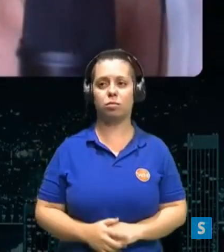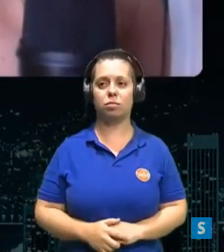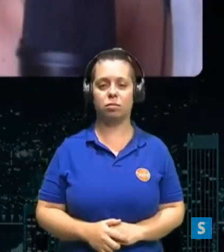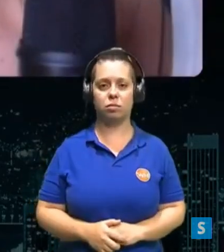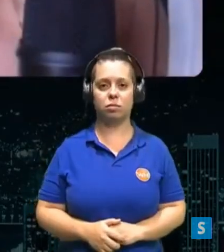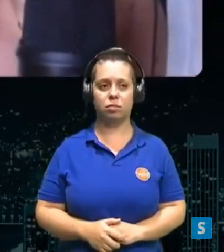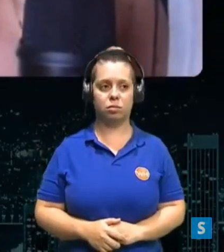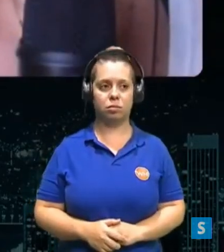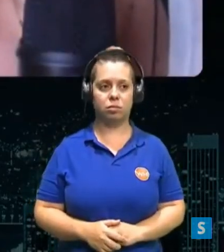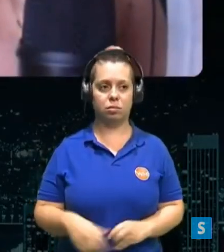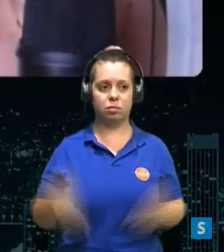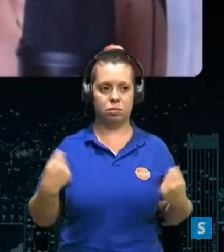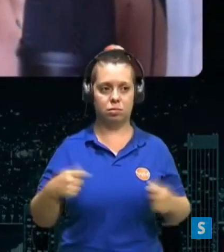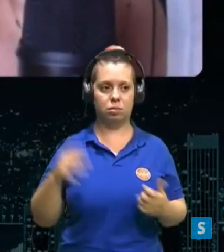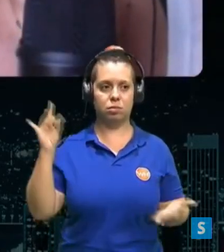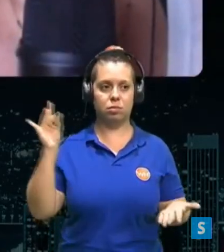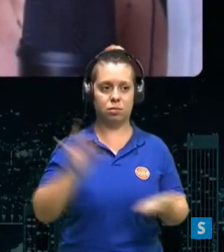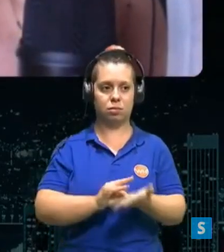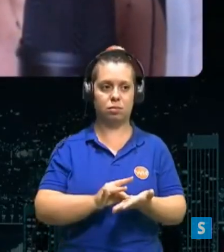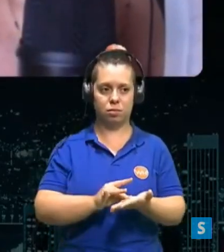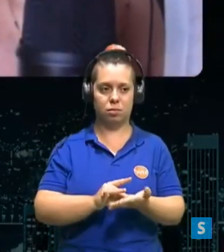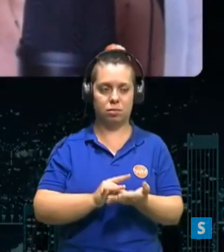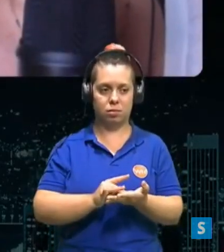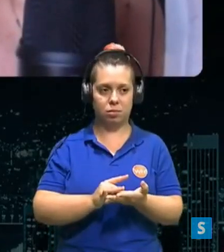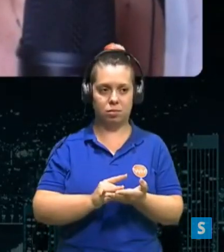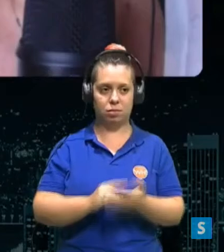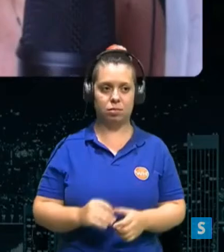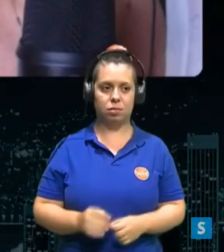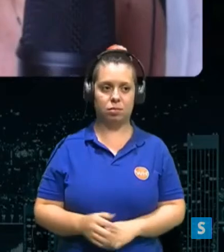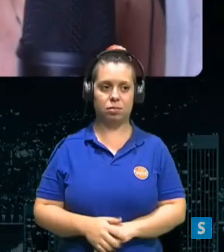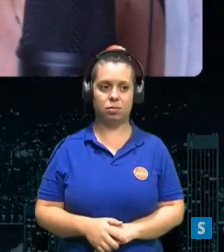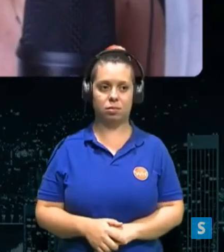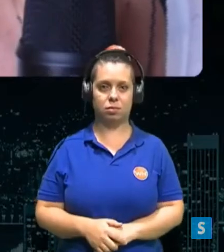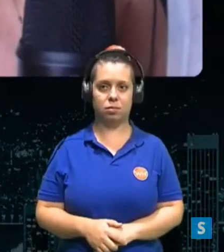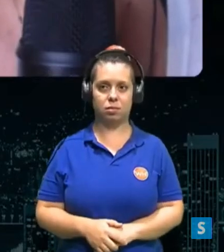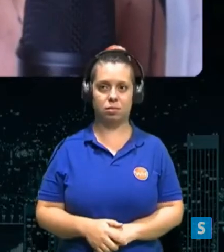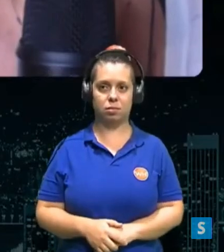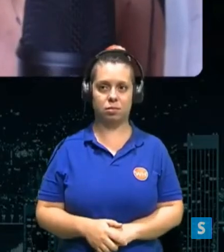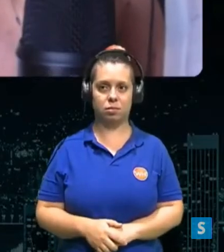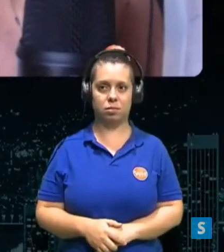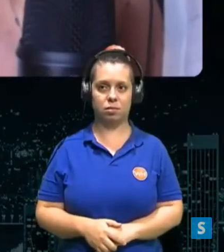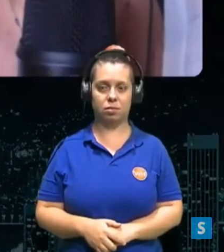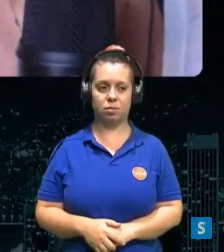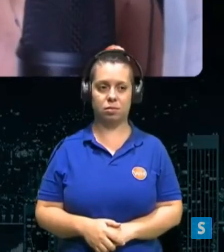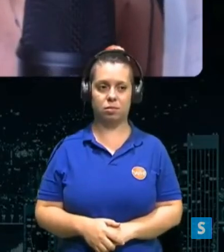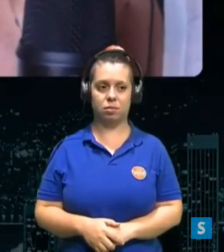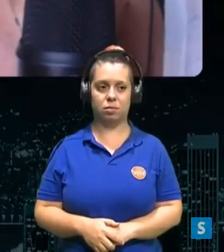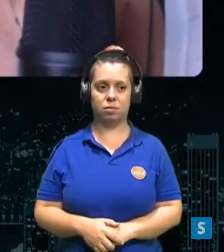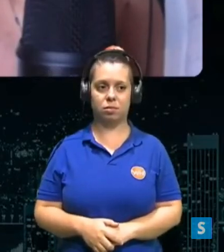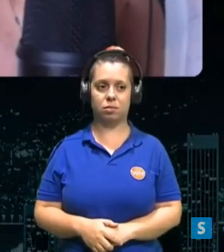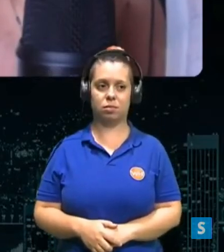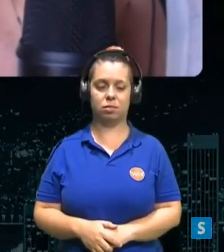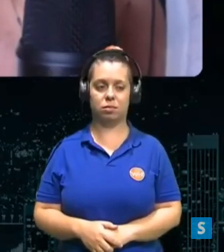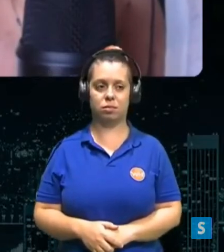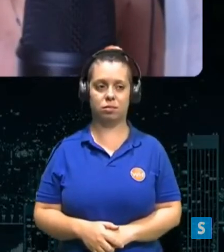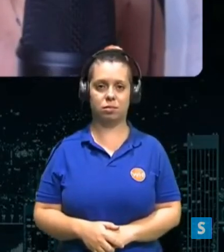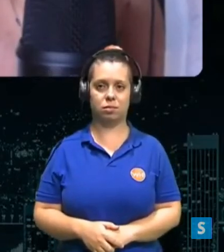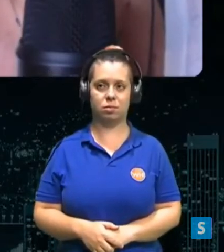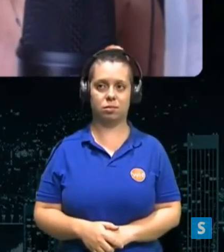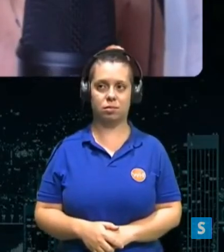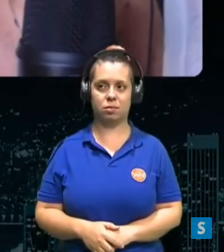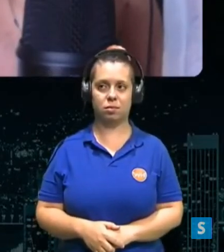falei que a gente tem que realmente crescer em cima disso aqui é o único caminho e ele